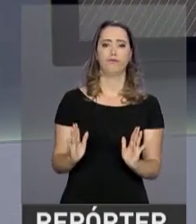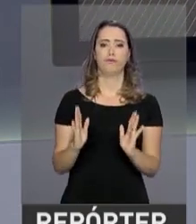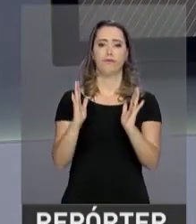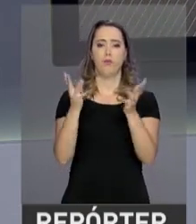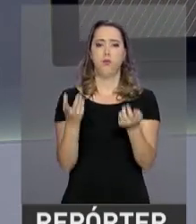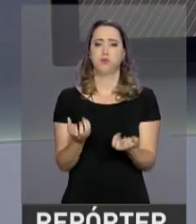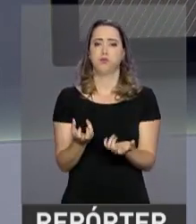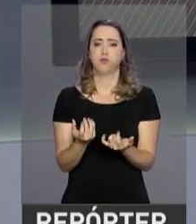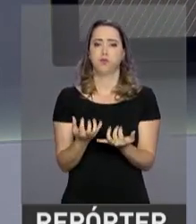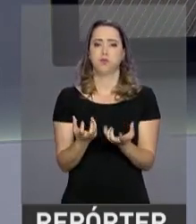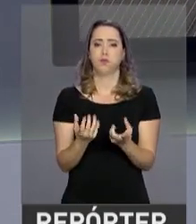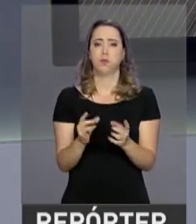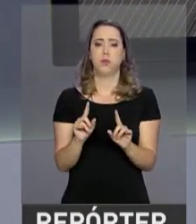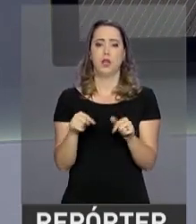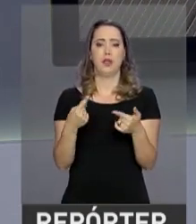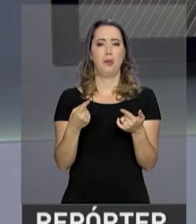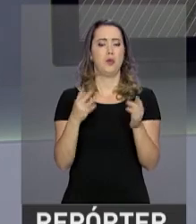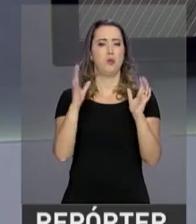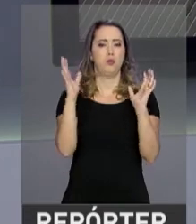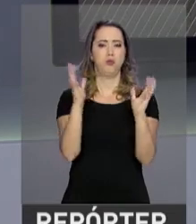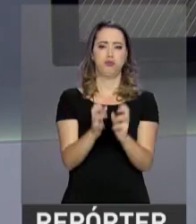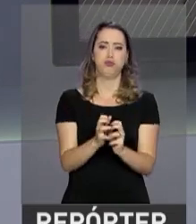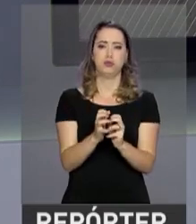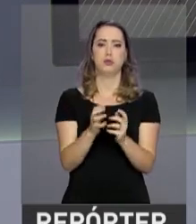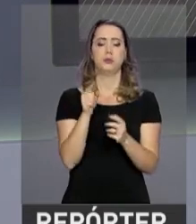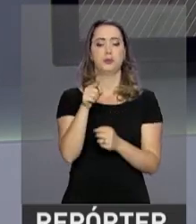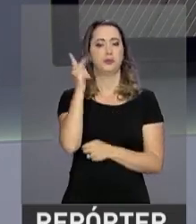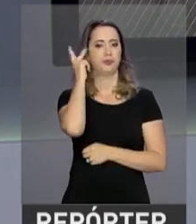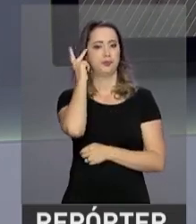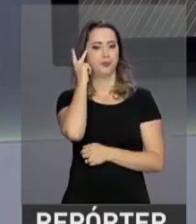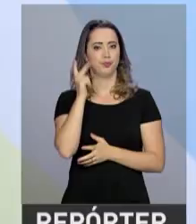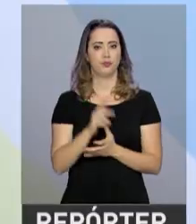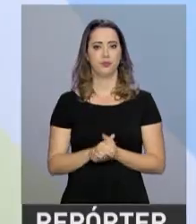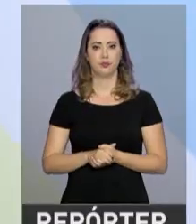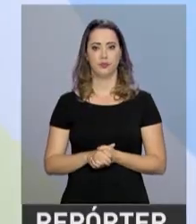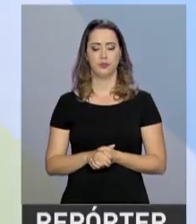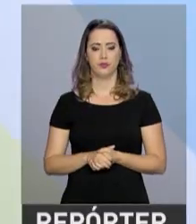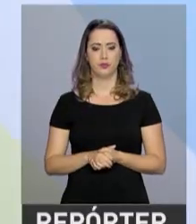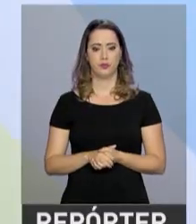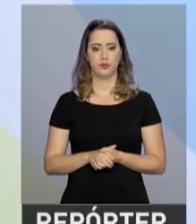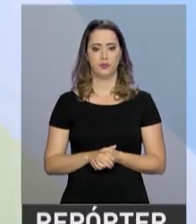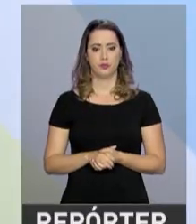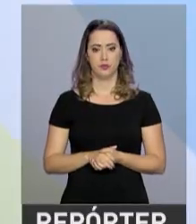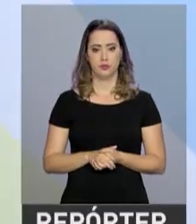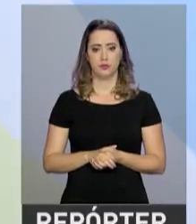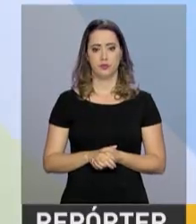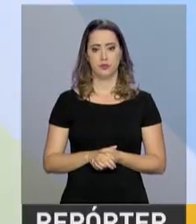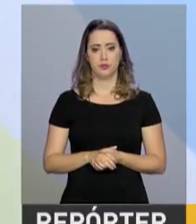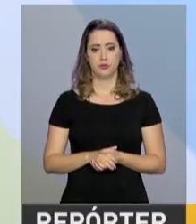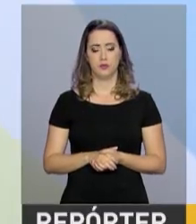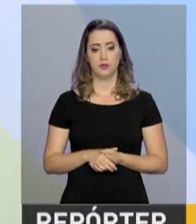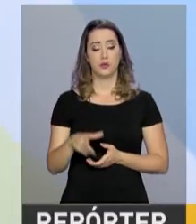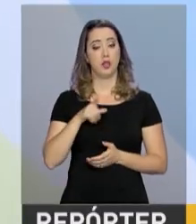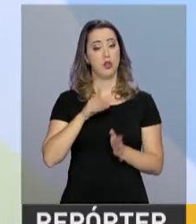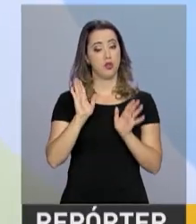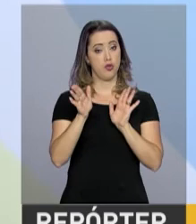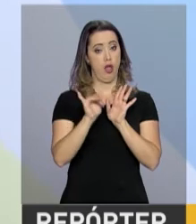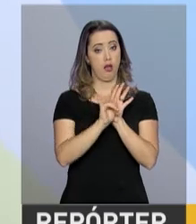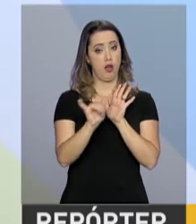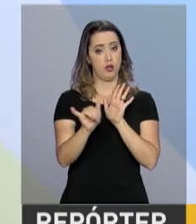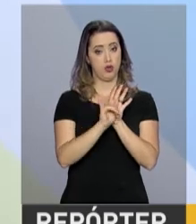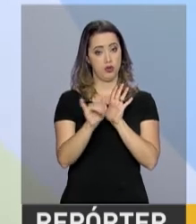fogo e desabou há duas semanas no centro de são paulo nós já temos um edital para a